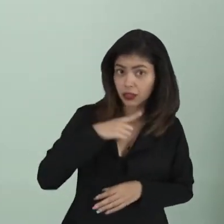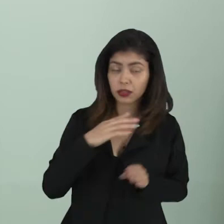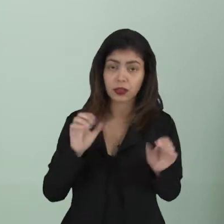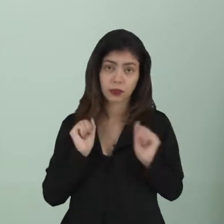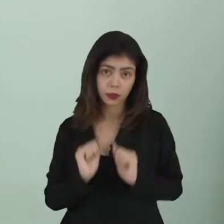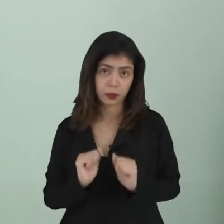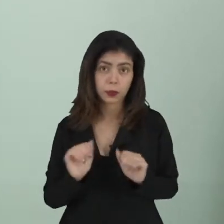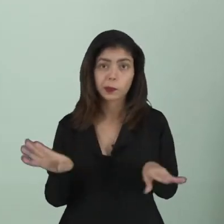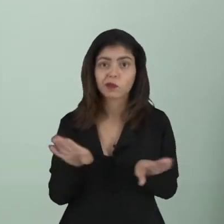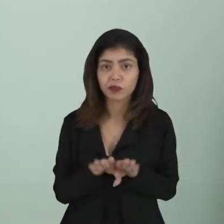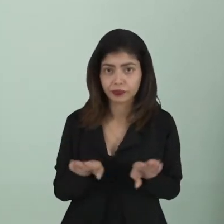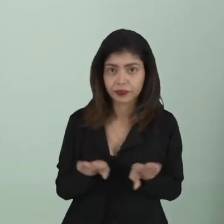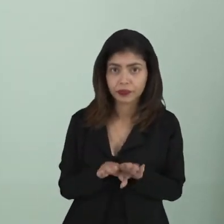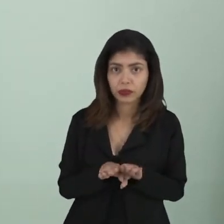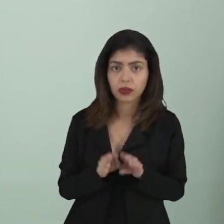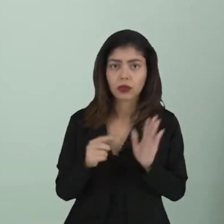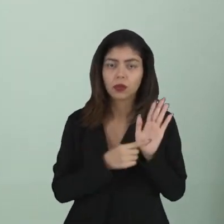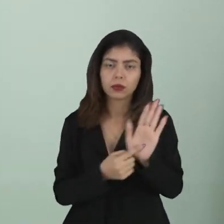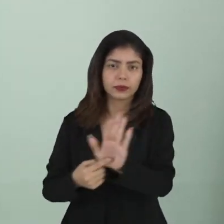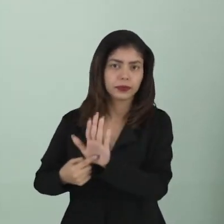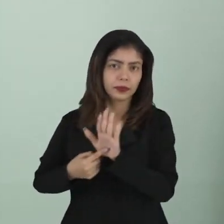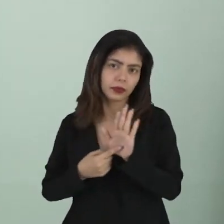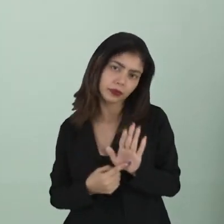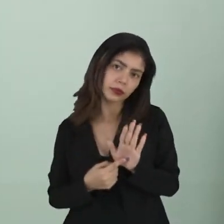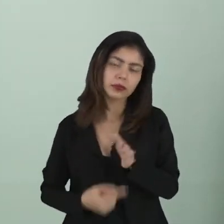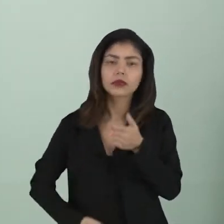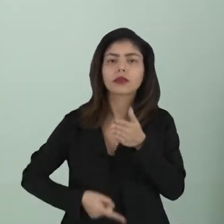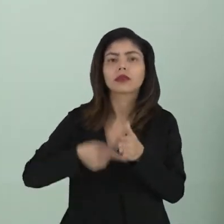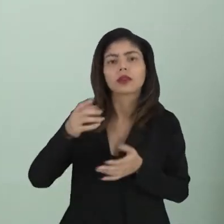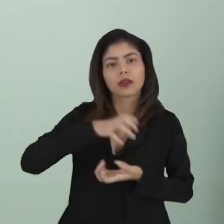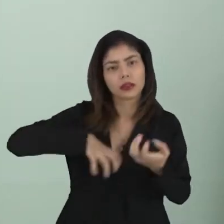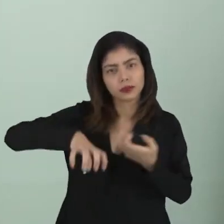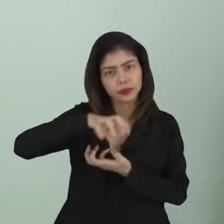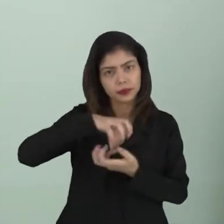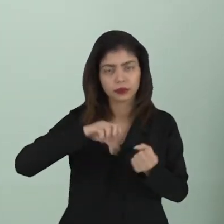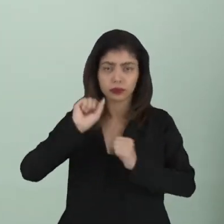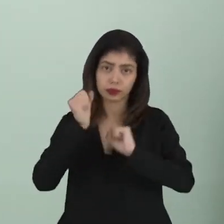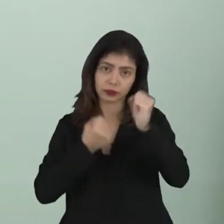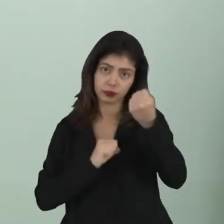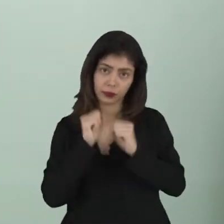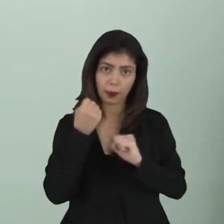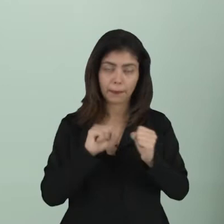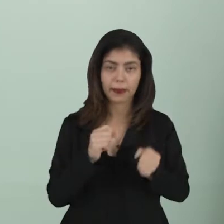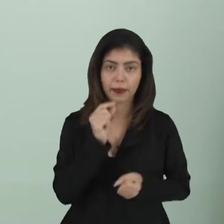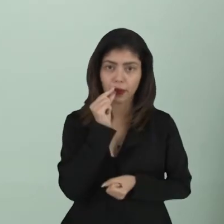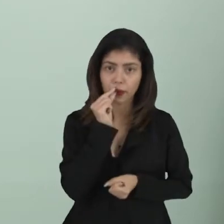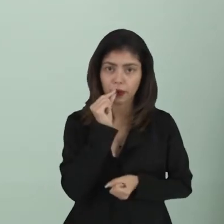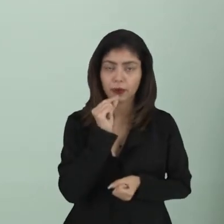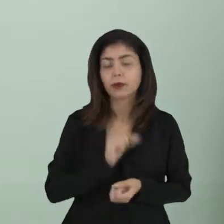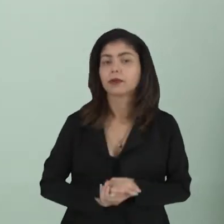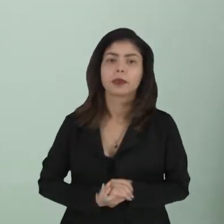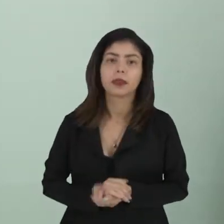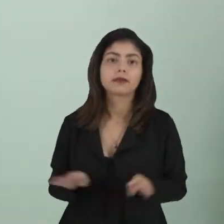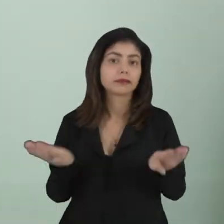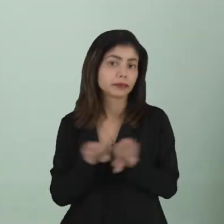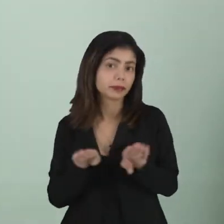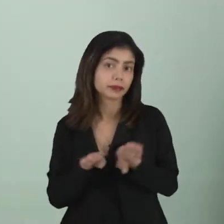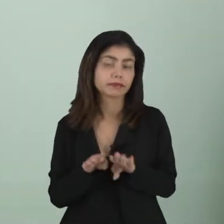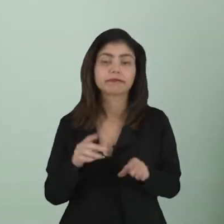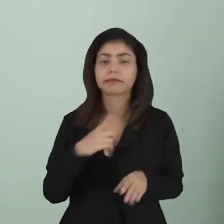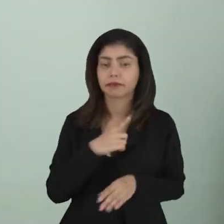também podemos denominar como sendo a primeira revolução industrial. Agora, também temos que